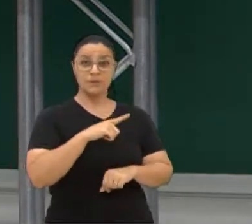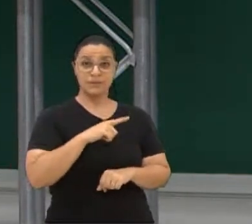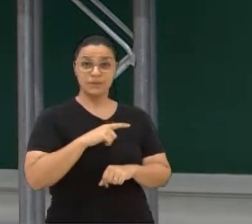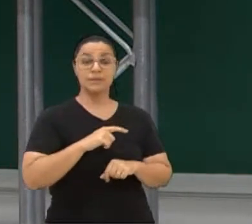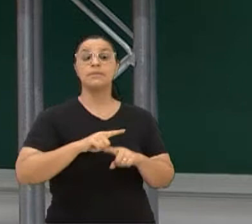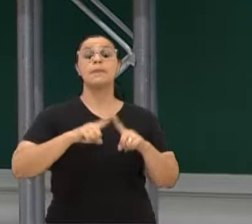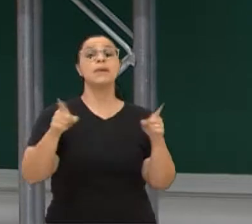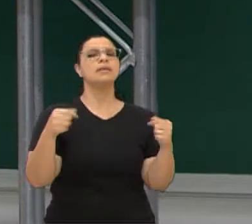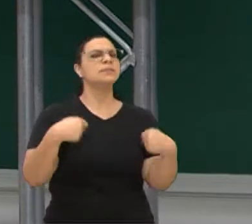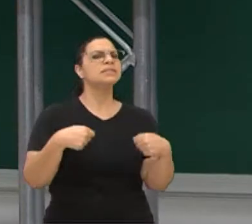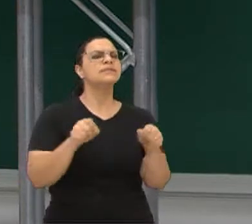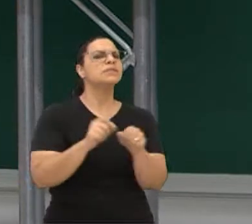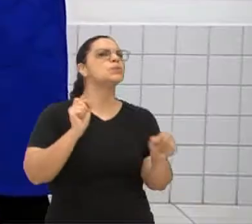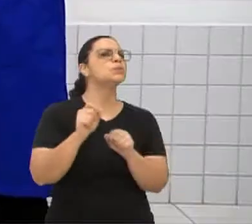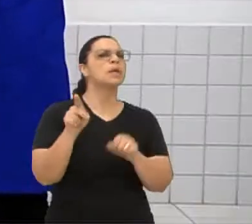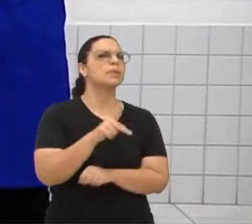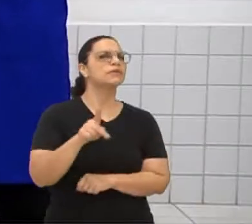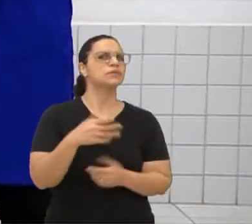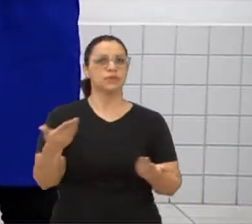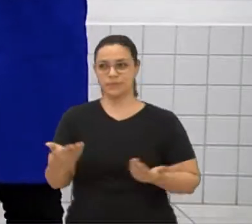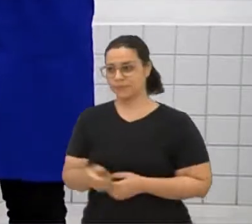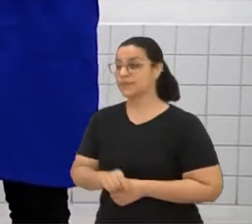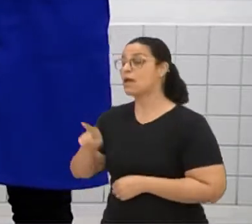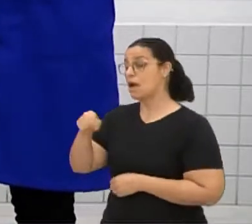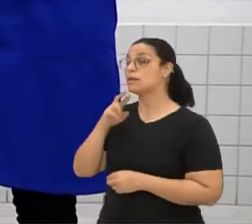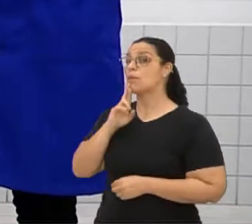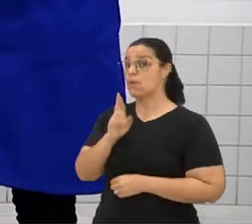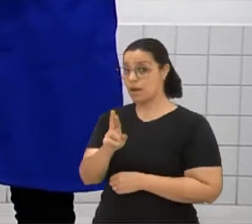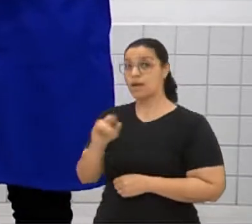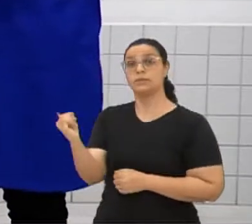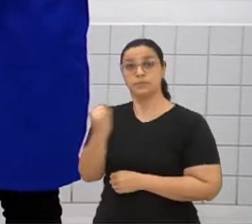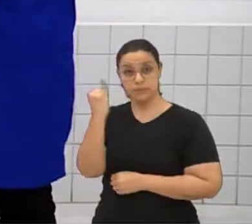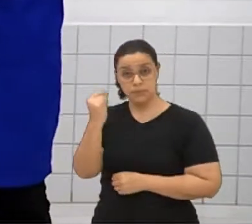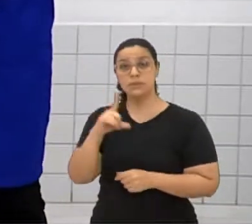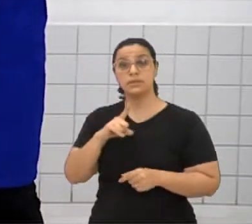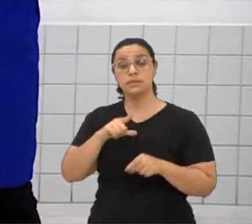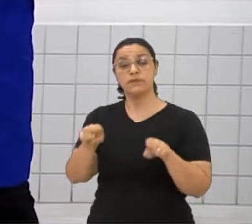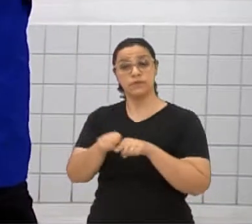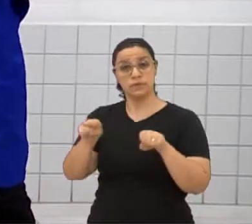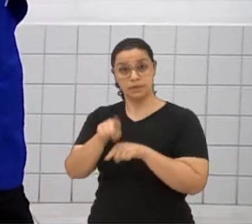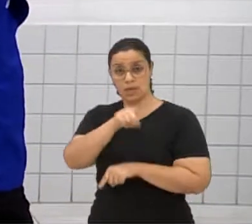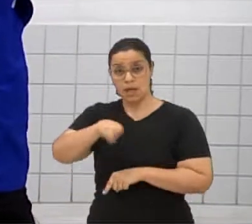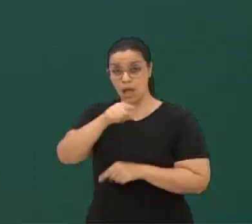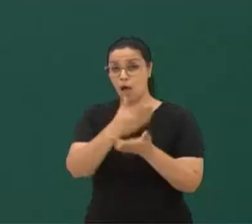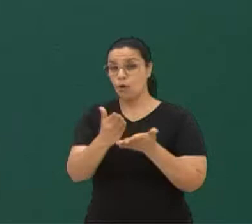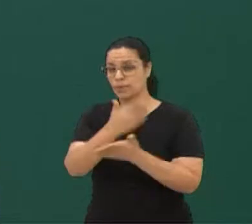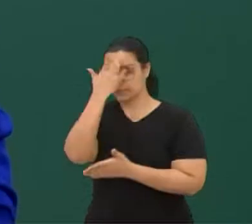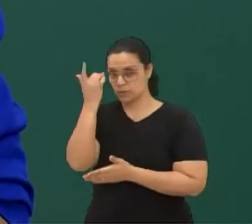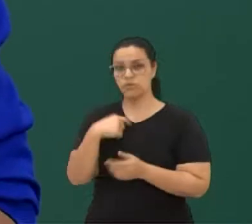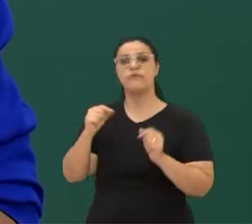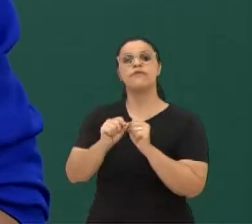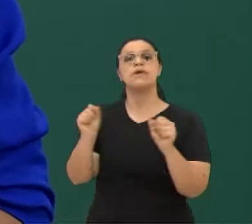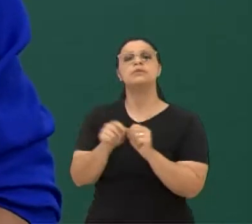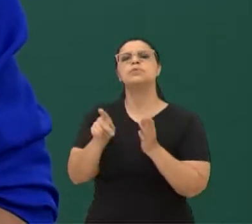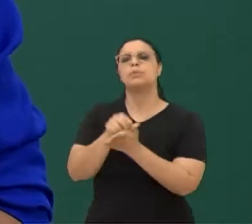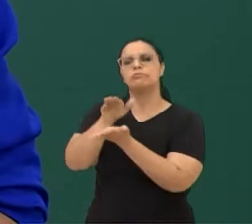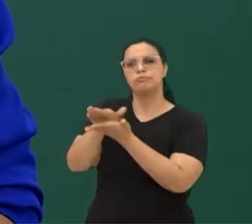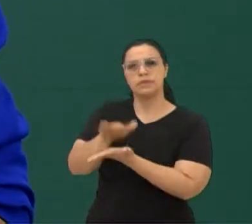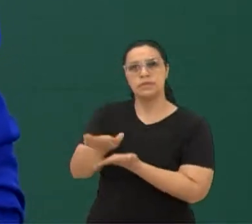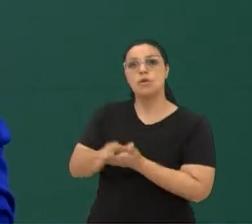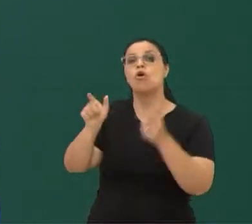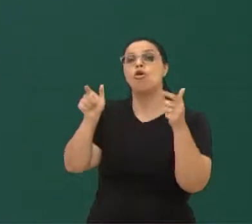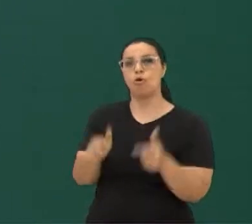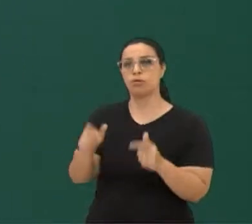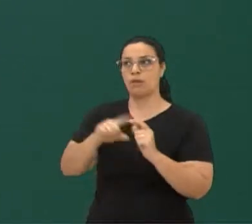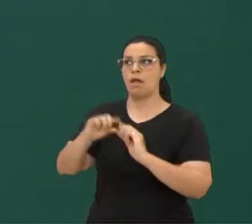por mais que os alunos poderiam fazer e teclado e um recado muito importante porque tem a galera aqui pega as trilhas Olá